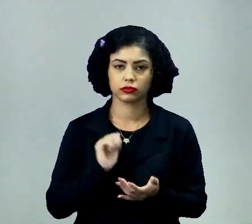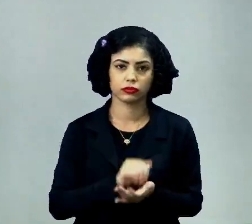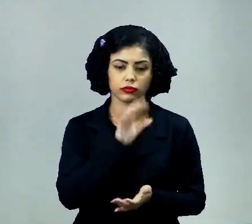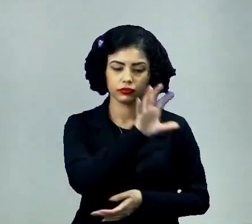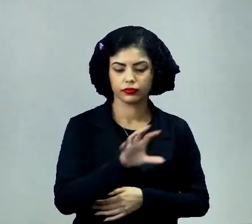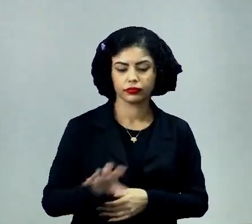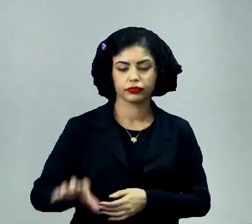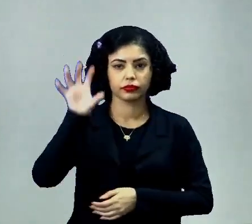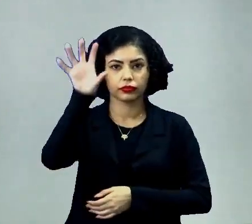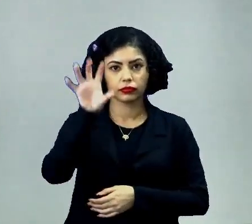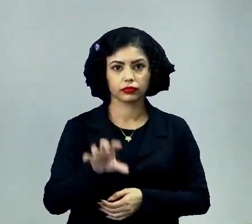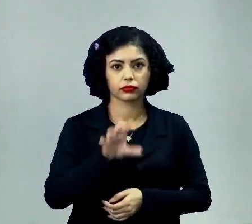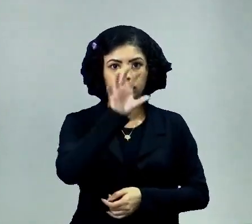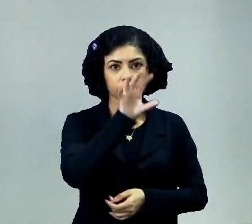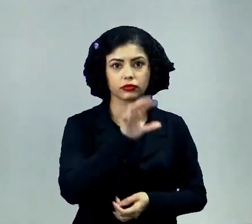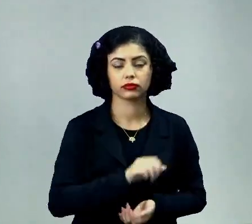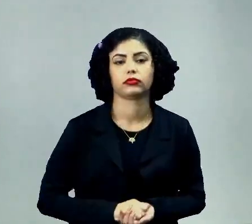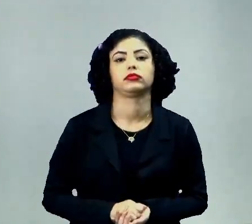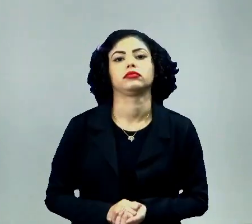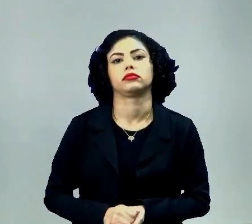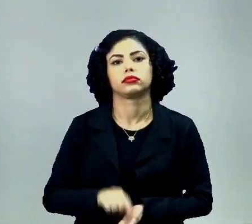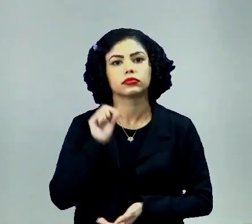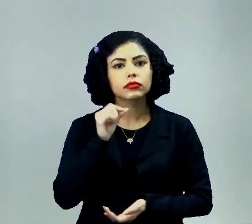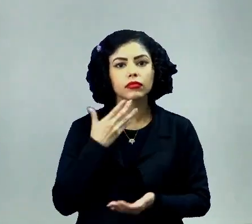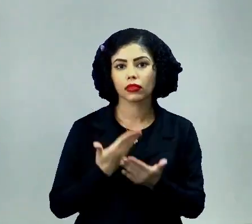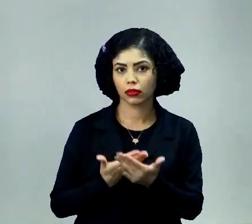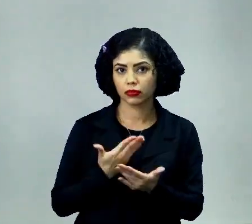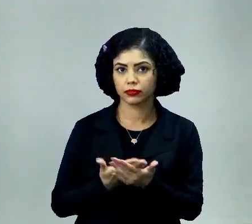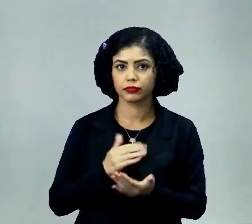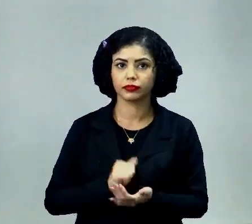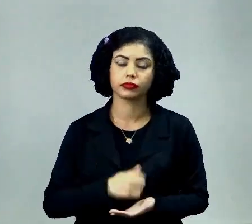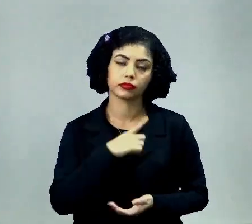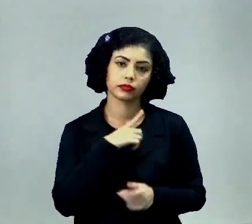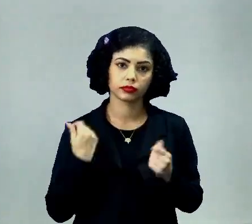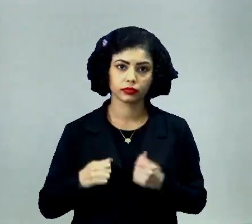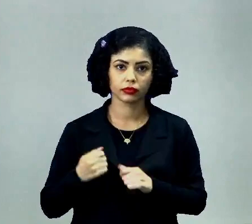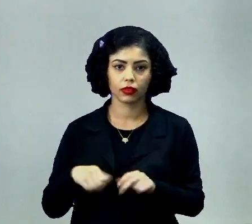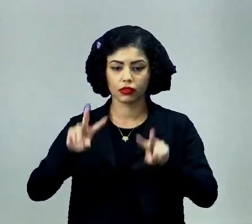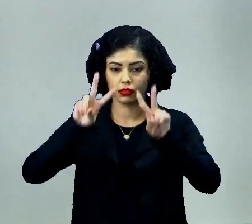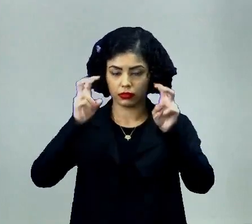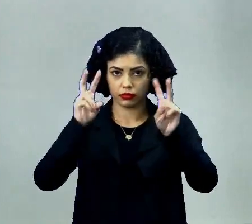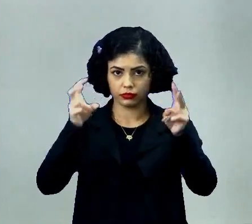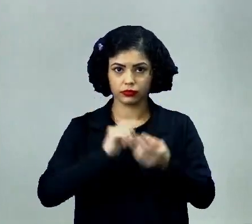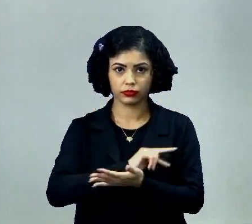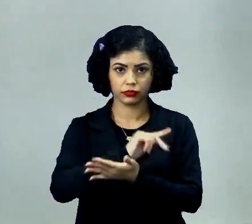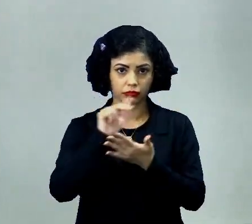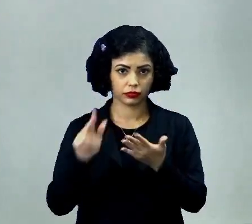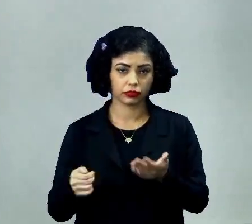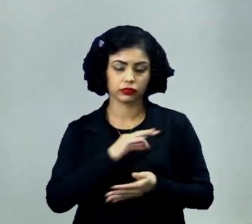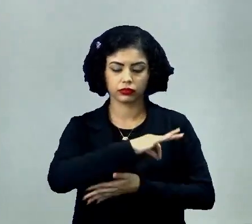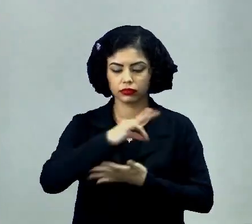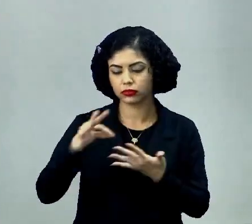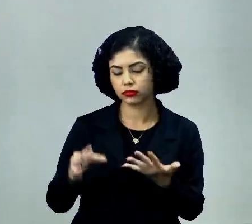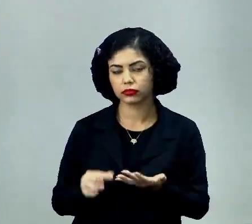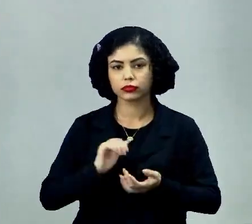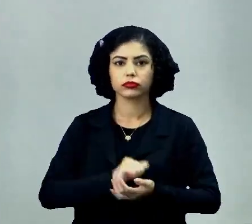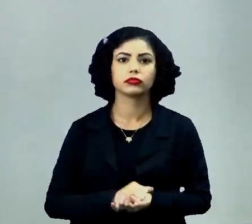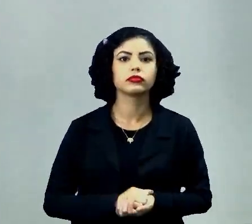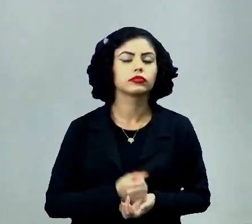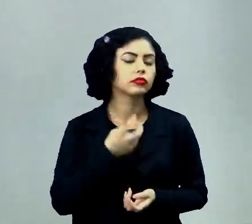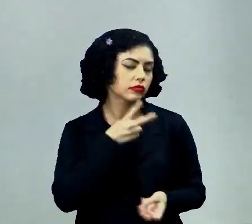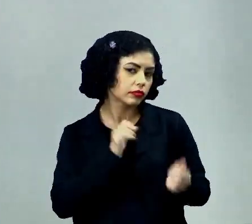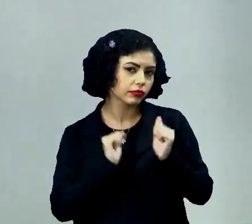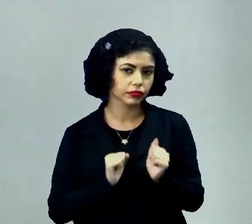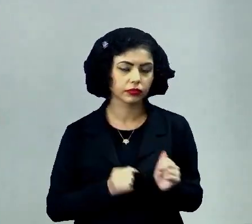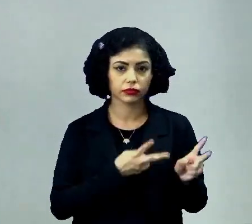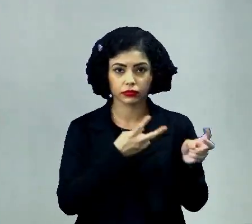de mapas, Dependendo do que vai se estudar, ele tem que ter um título, tem vários elementos em um mapa, vocês podem